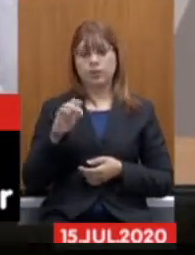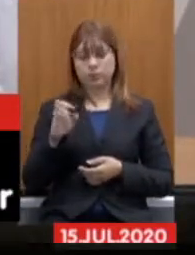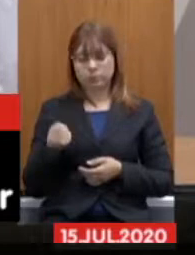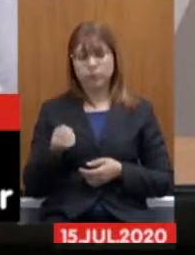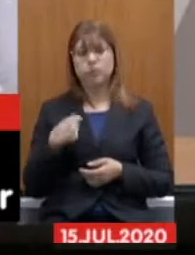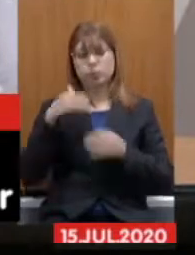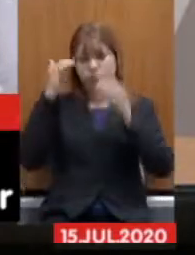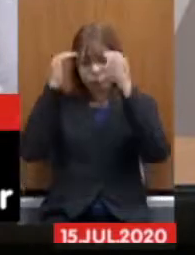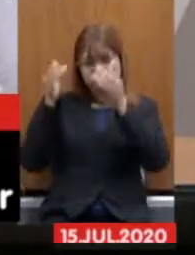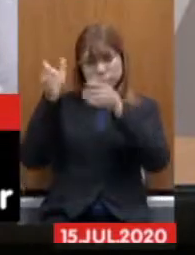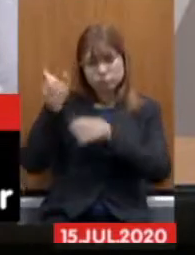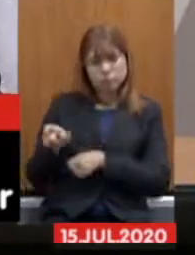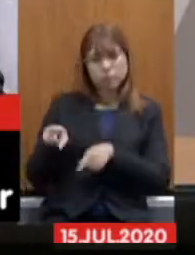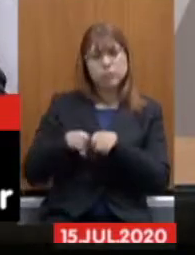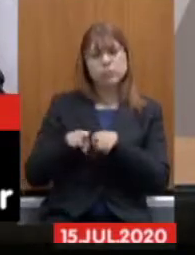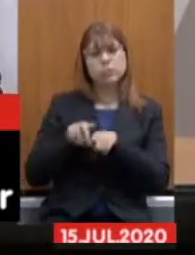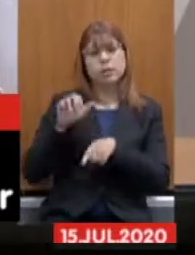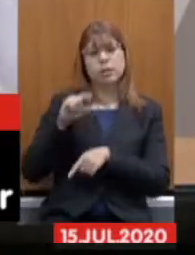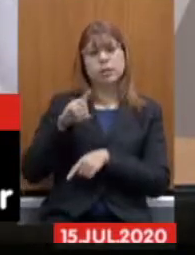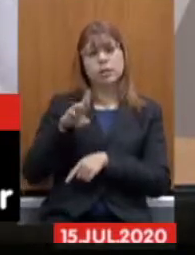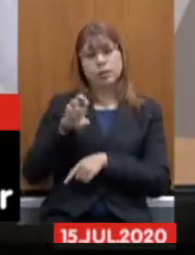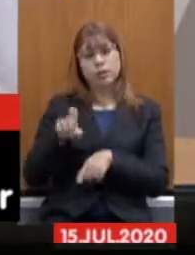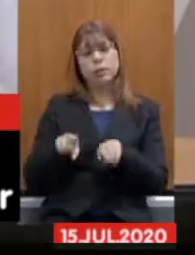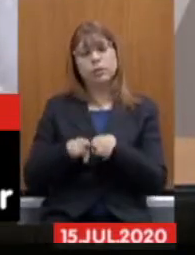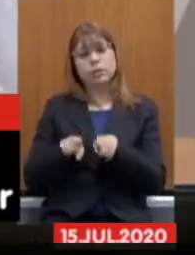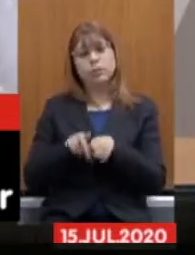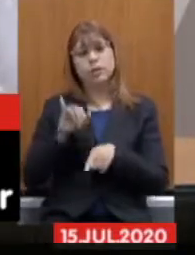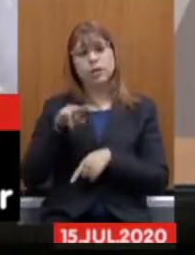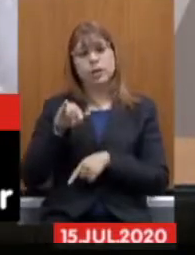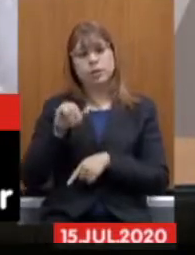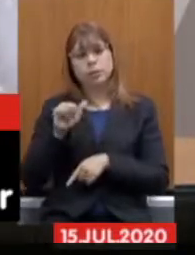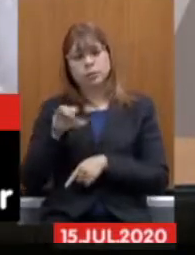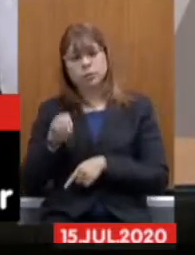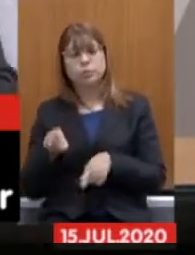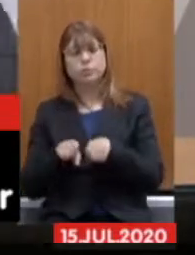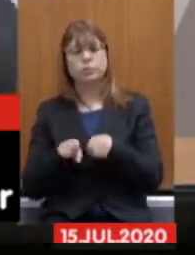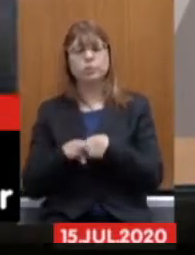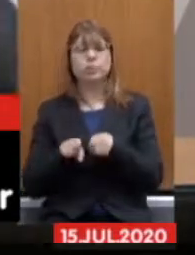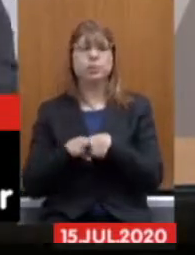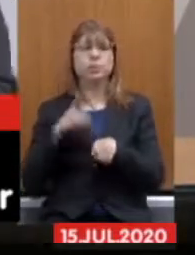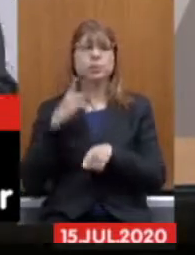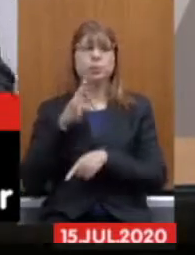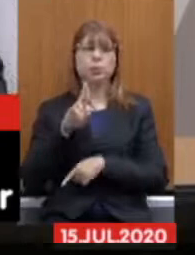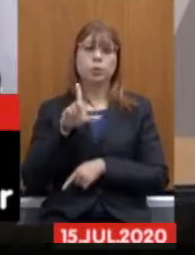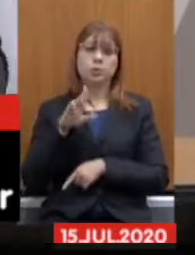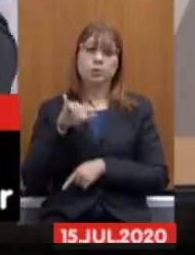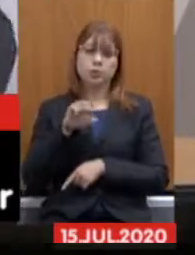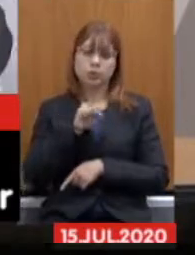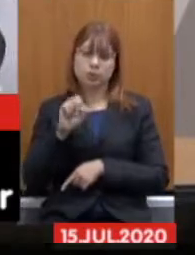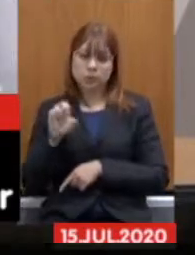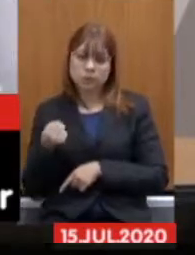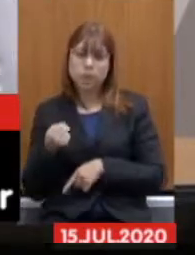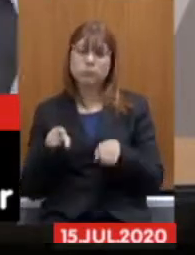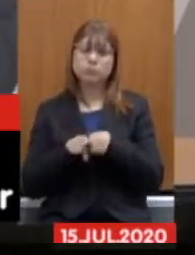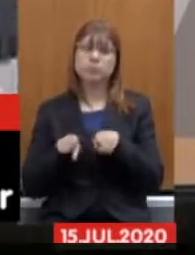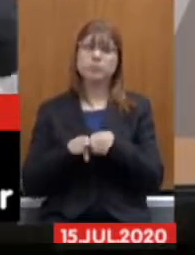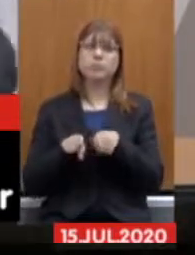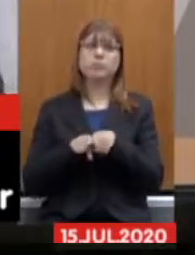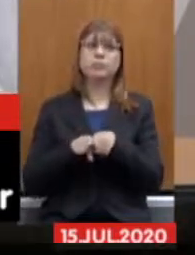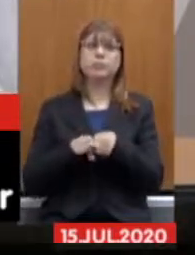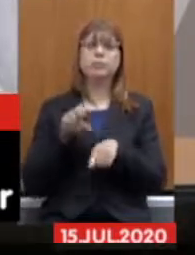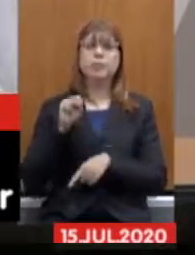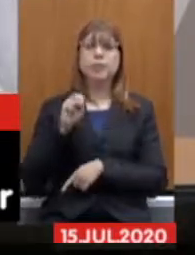respeito por ele pelo deputado andré quintão pelo deputado inácio franco pelo deputado ulysses gomes pelo deputado